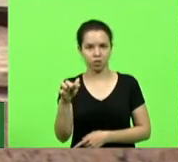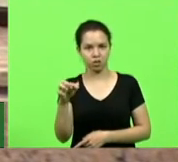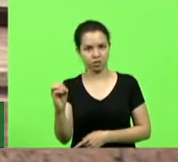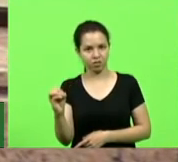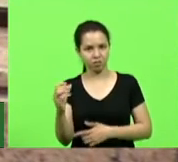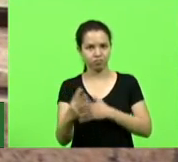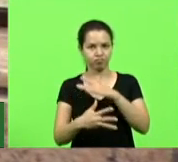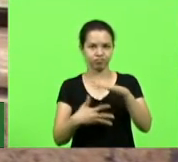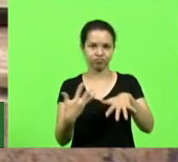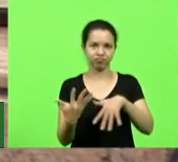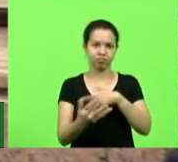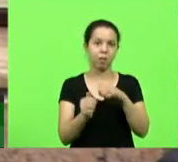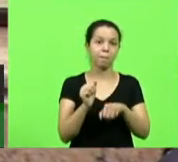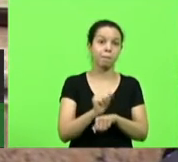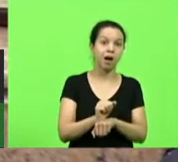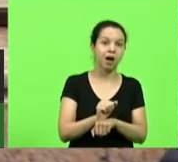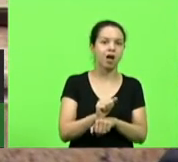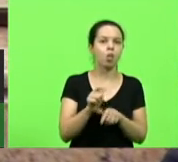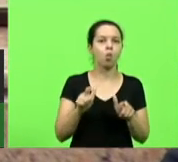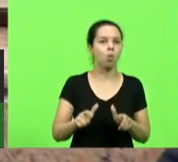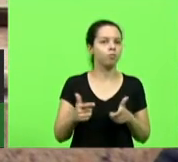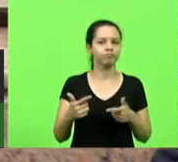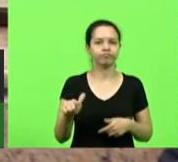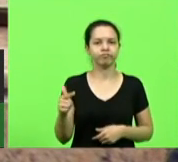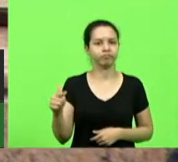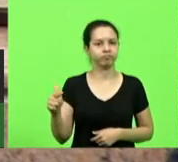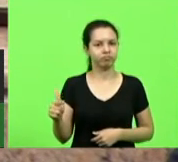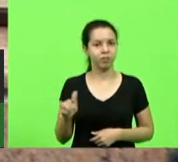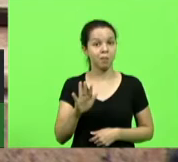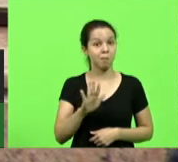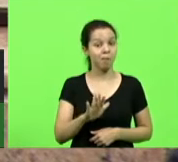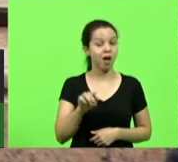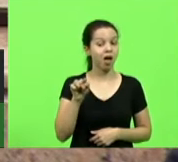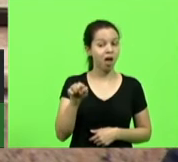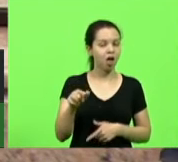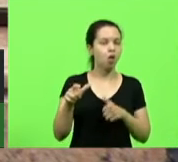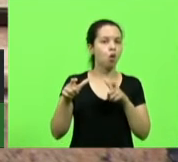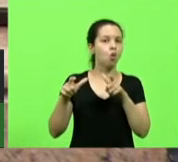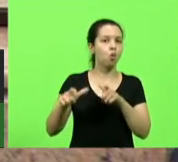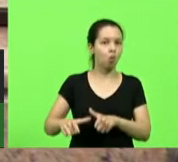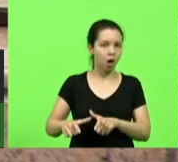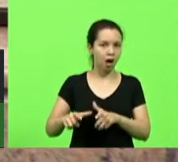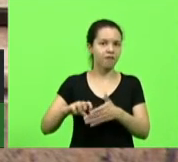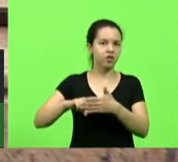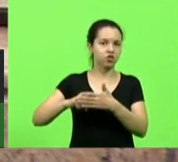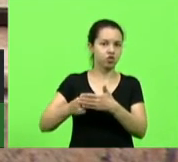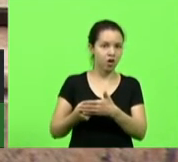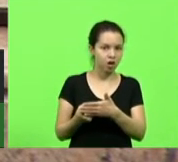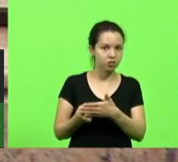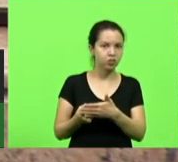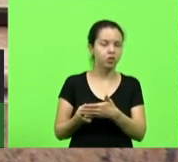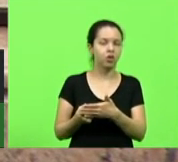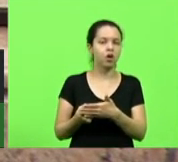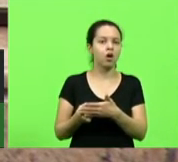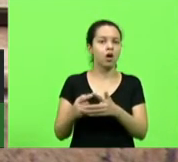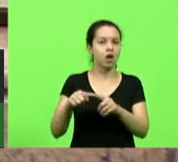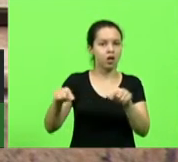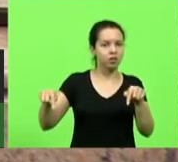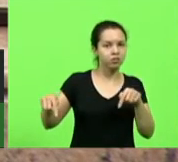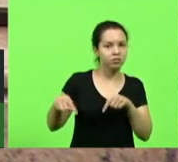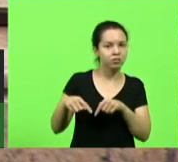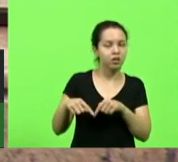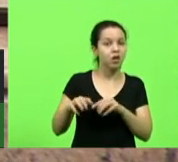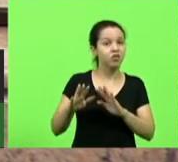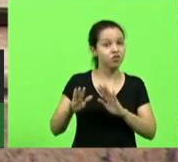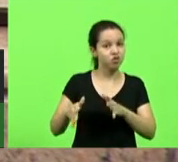parar. Só que aquela unidade desativada do DENIT, senhor presidente, ela já foi transferida